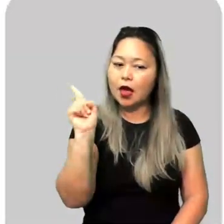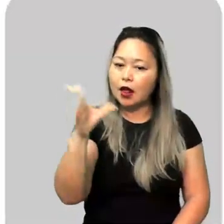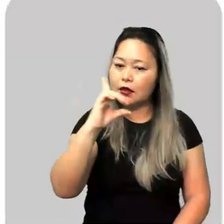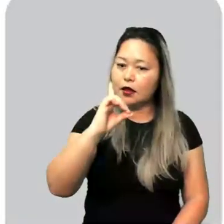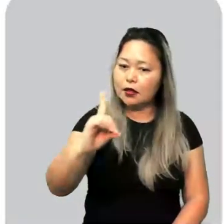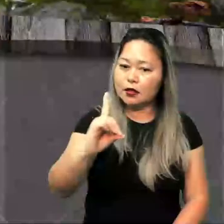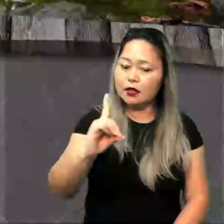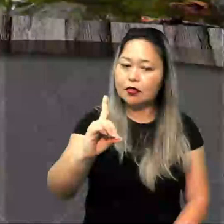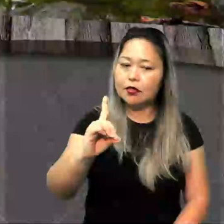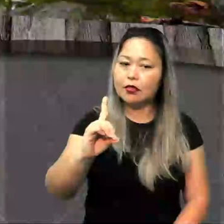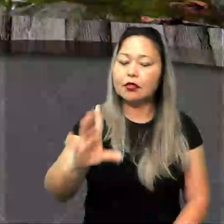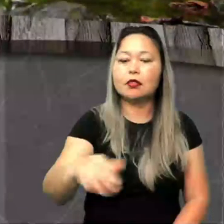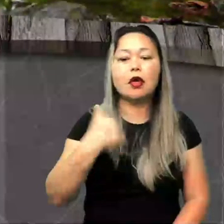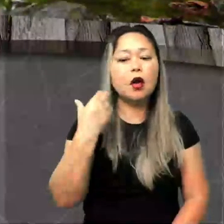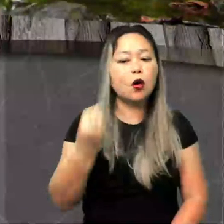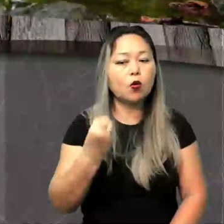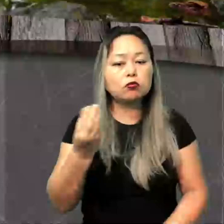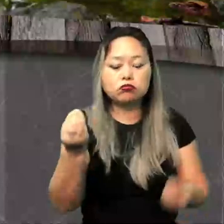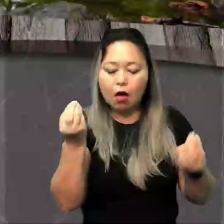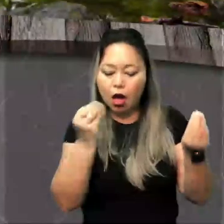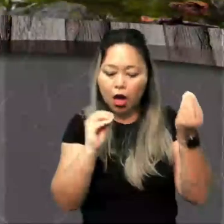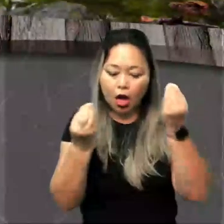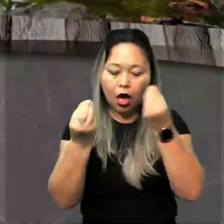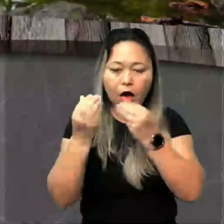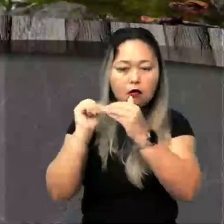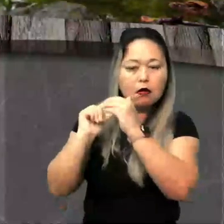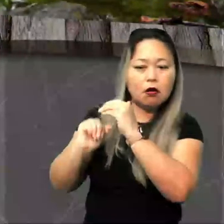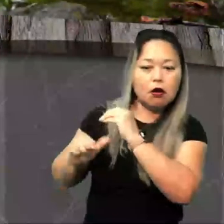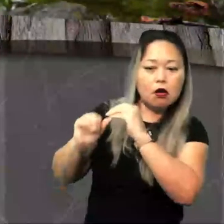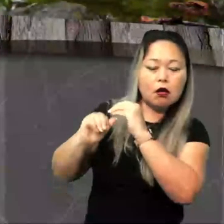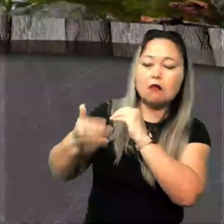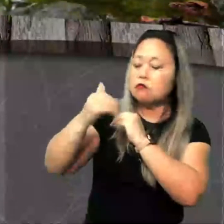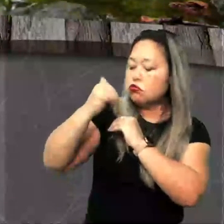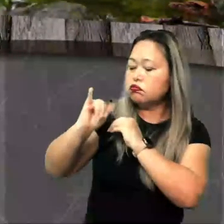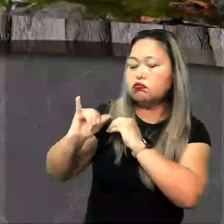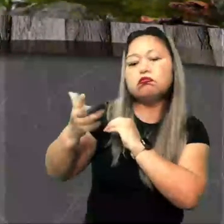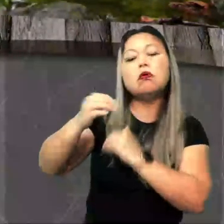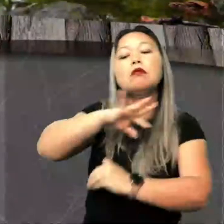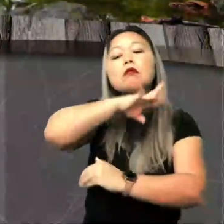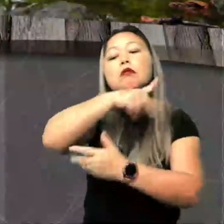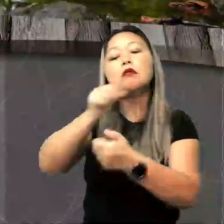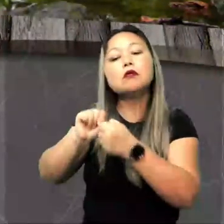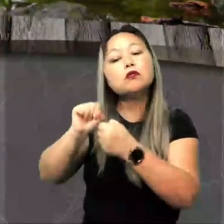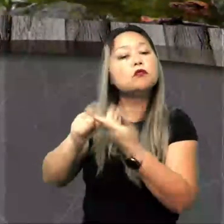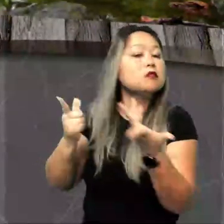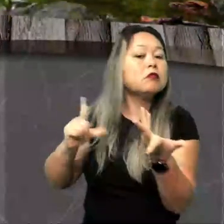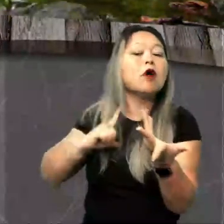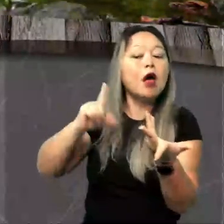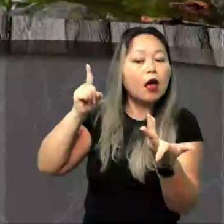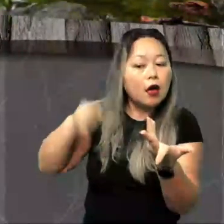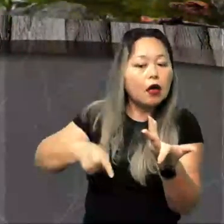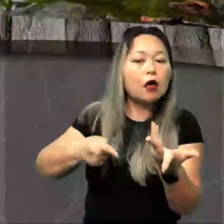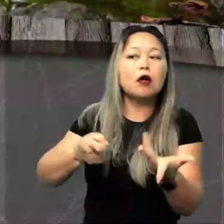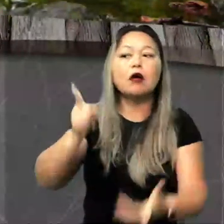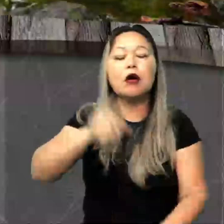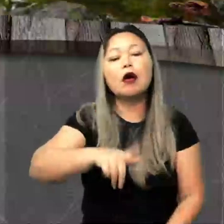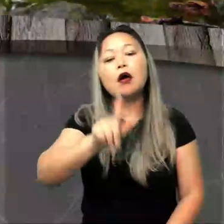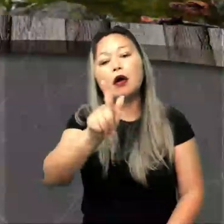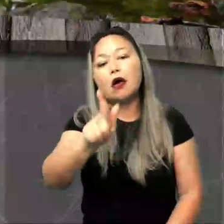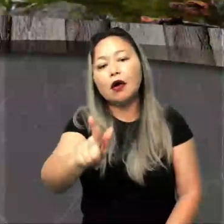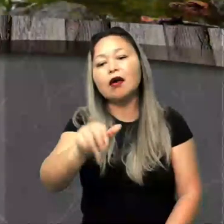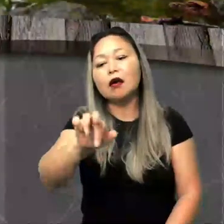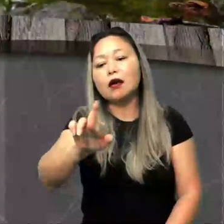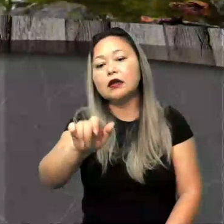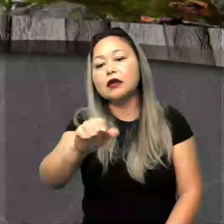tem como produzir, sintetizar essa reserva energética e nos animais não vai ter para onde correr. É glicogênio na